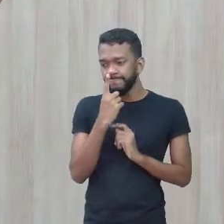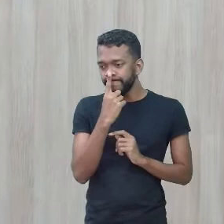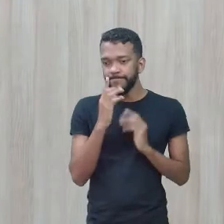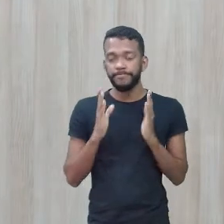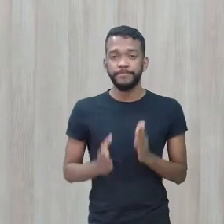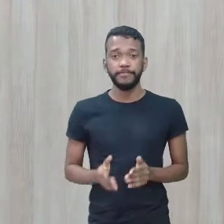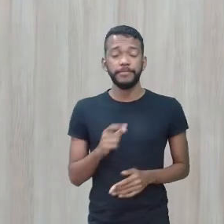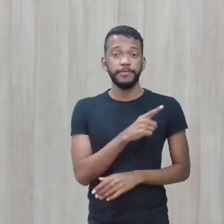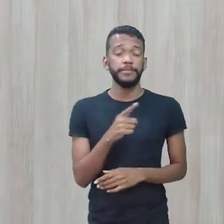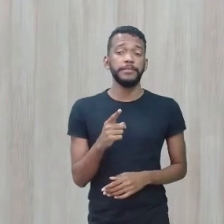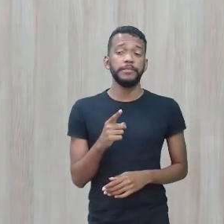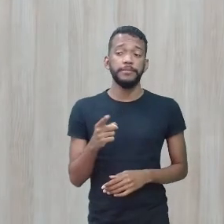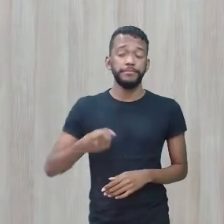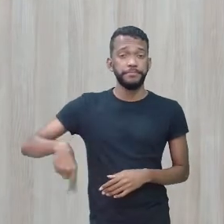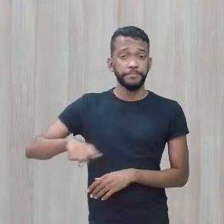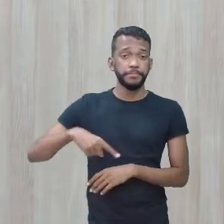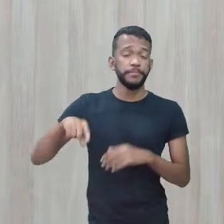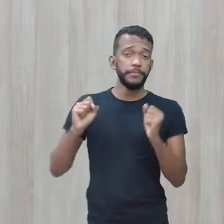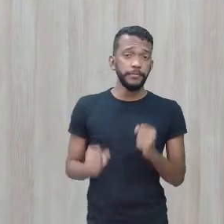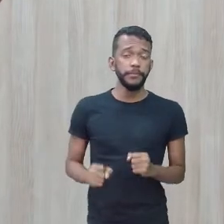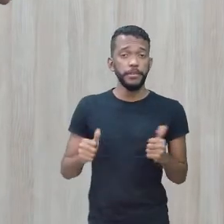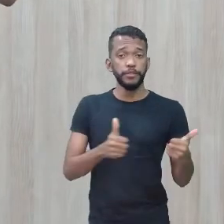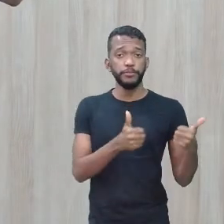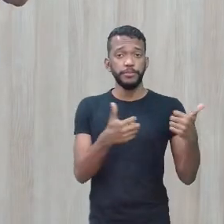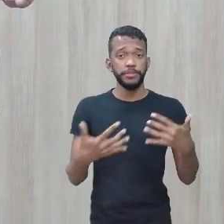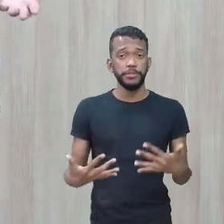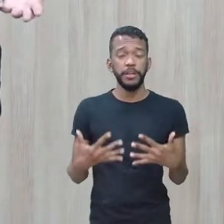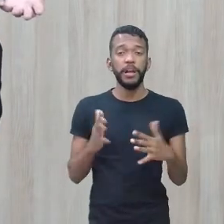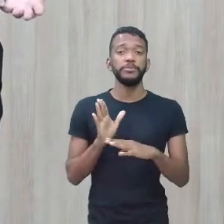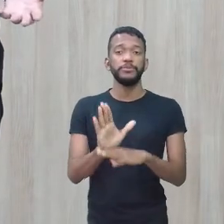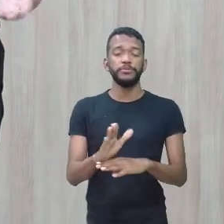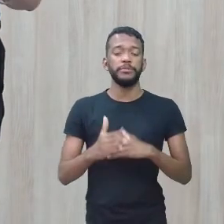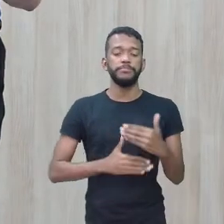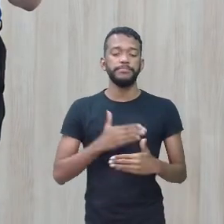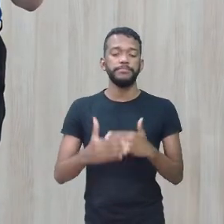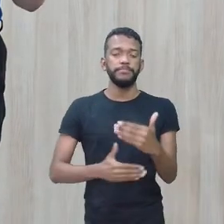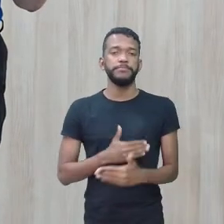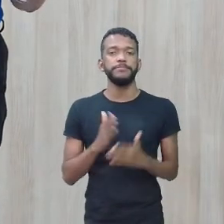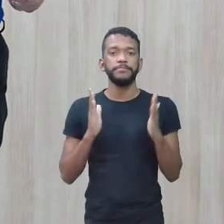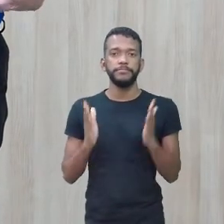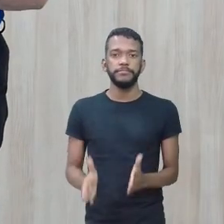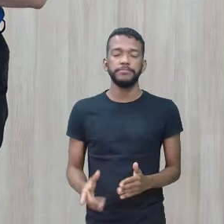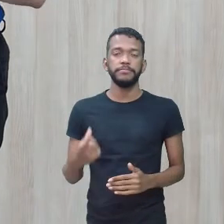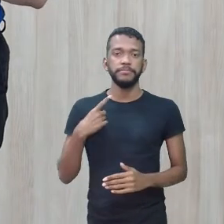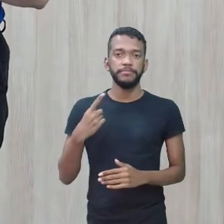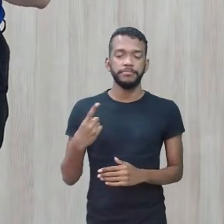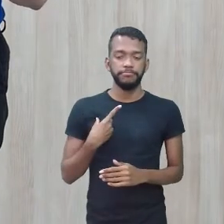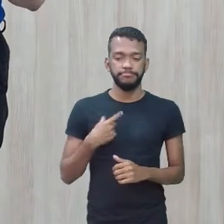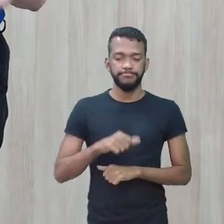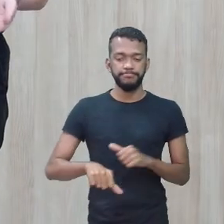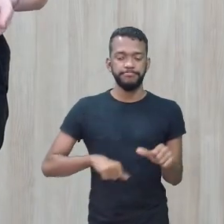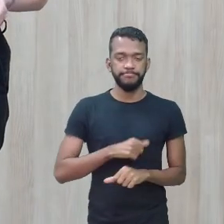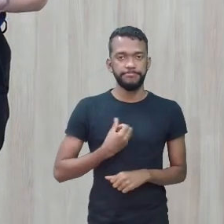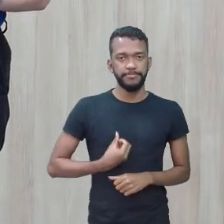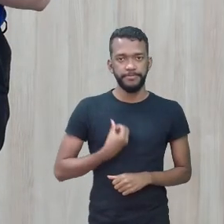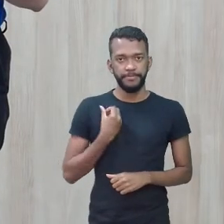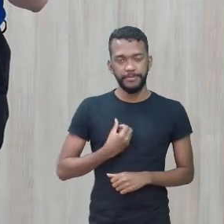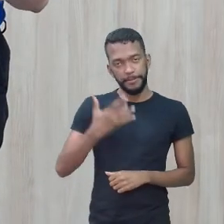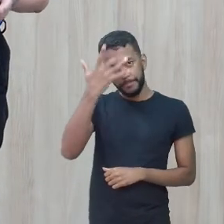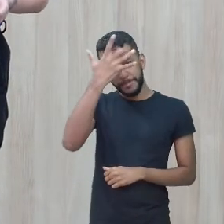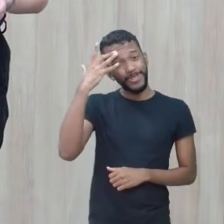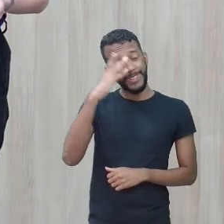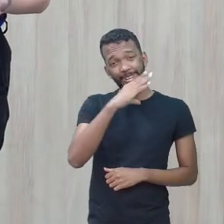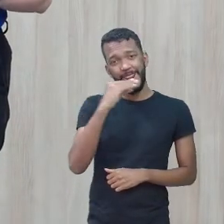ele possa lhe explicar e ajudar a passar dessa fase tão transitória na vida do adolescente,